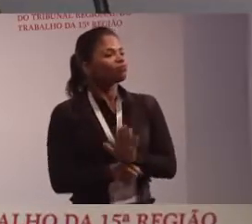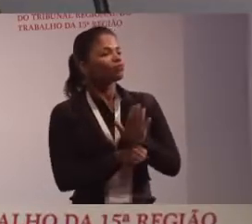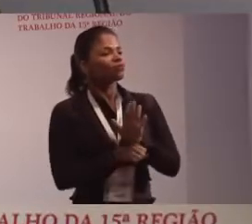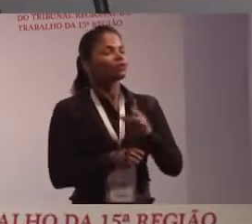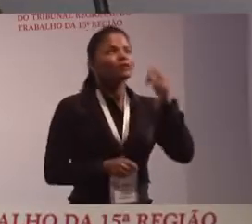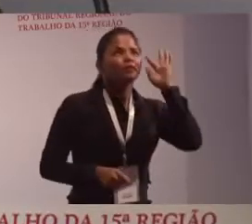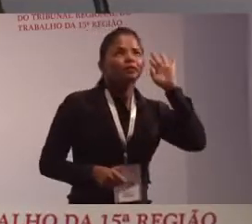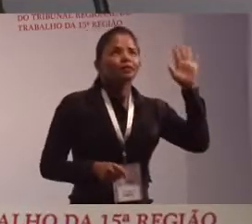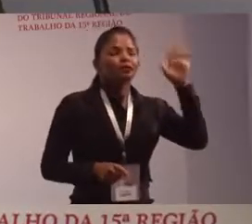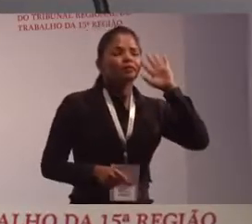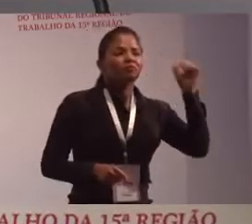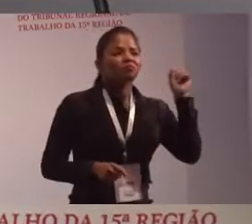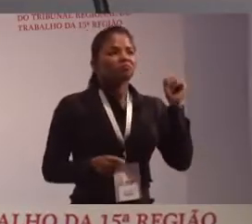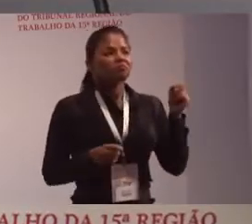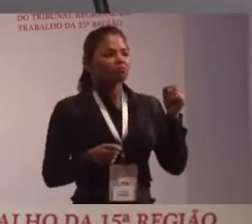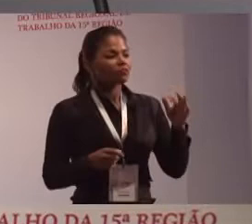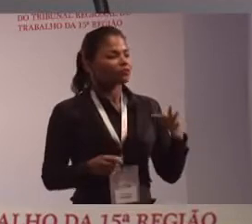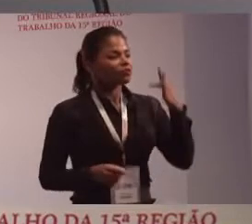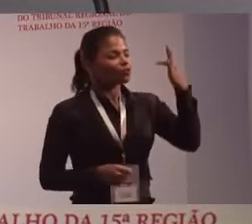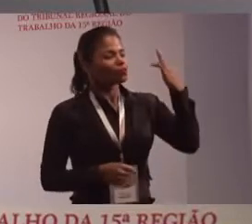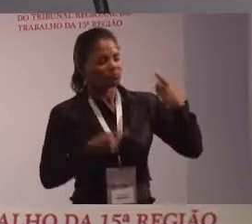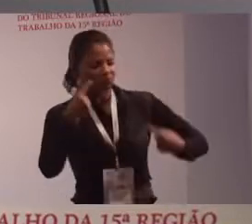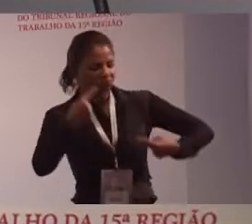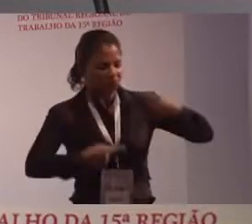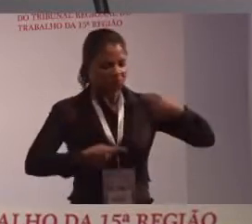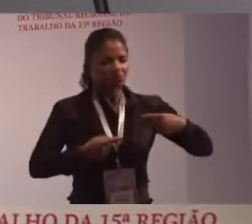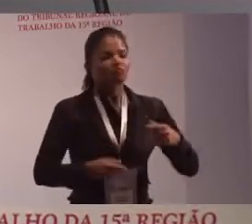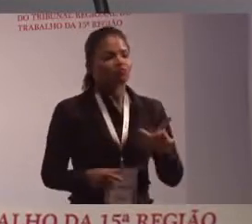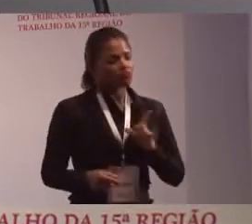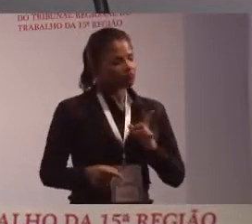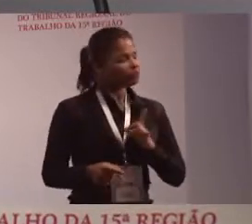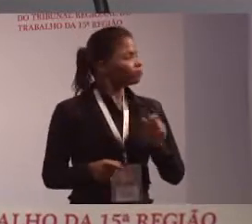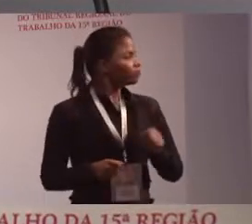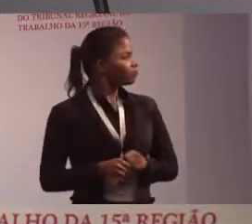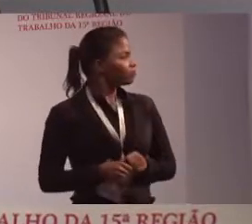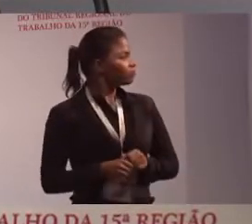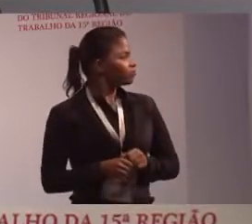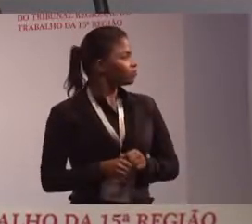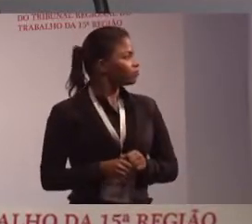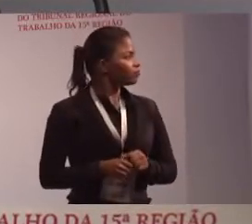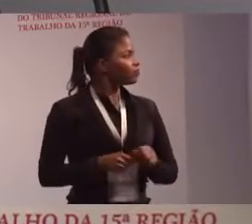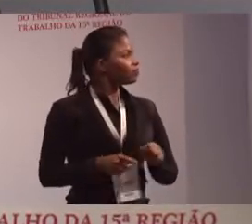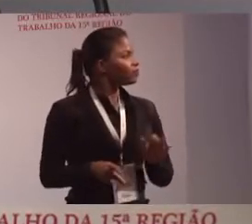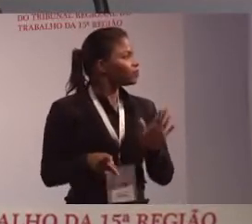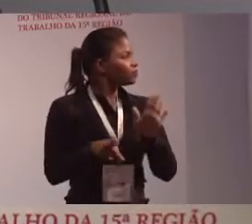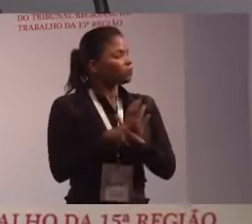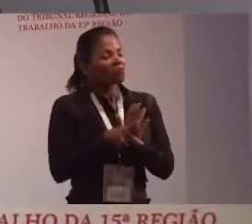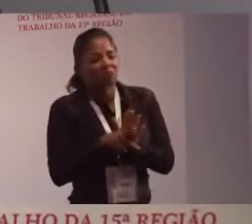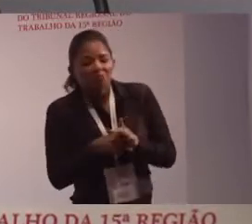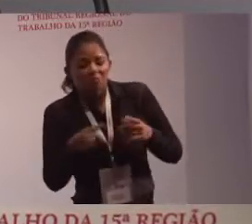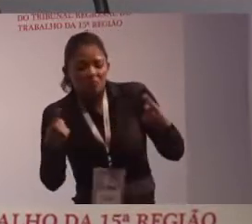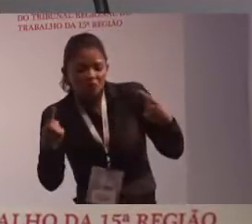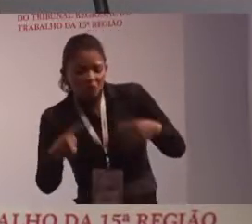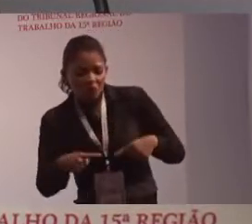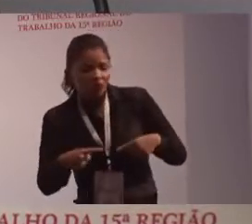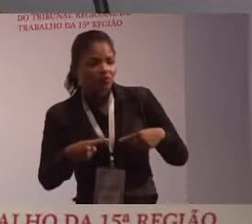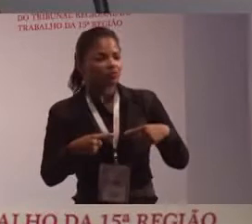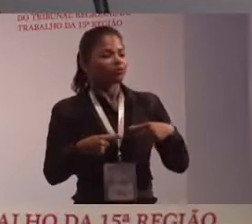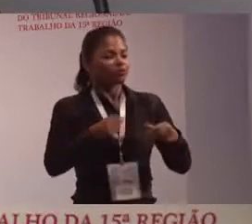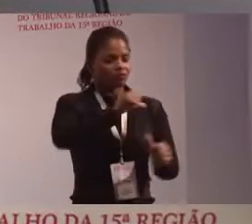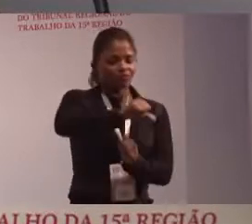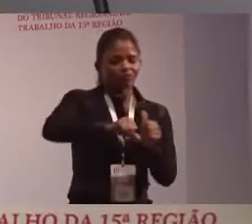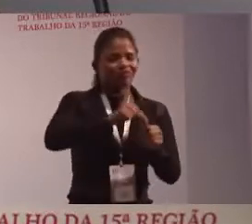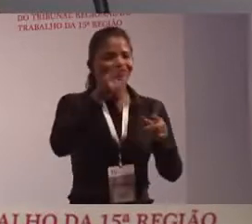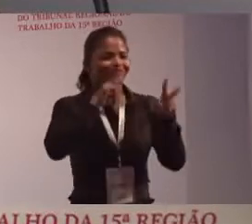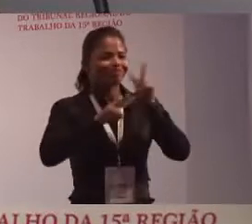uma reflexão, que eu espero que durante o debate a gente consiga ter também, que são os prós e contras dessas grandes mudanças que a gente